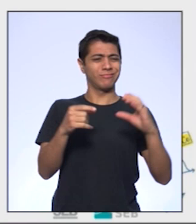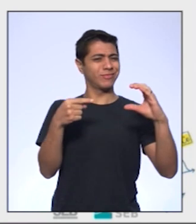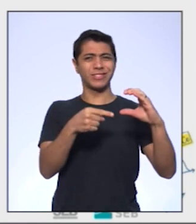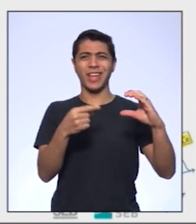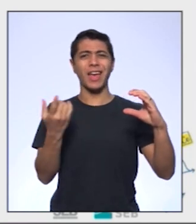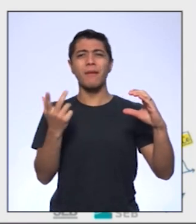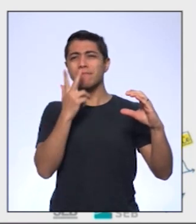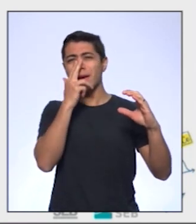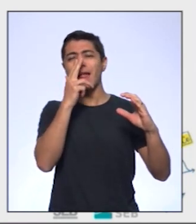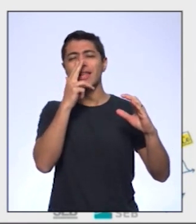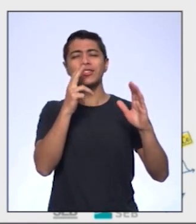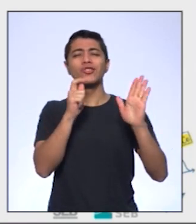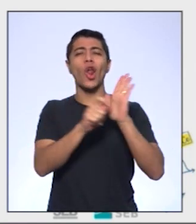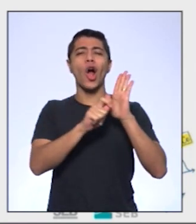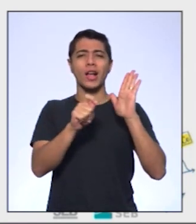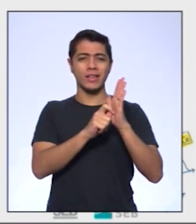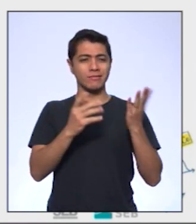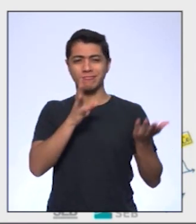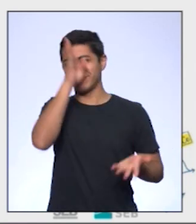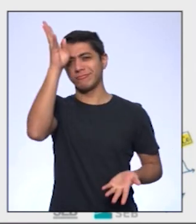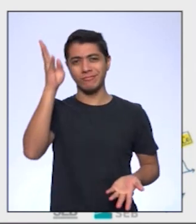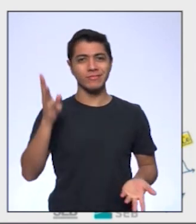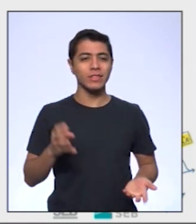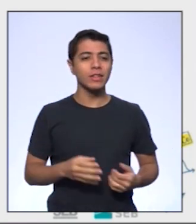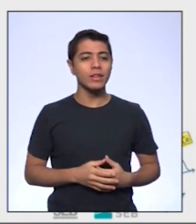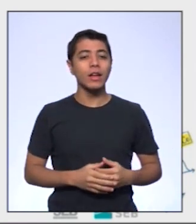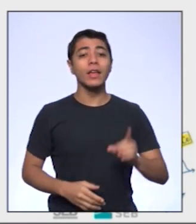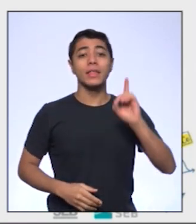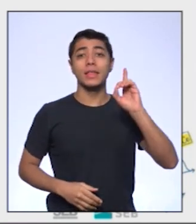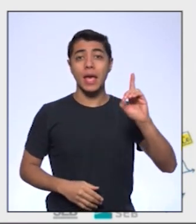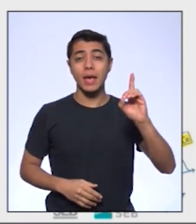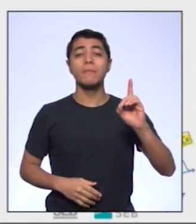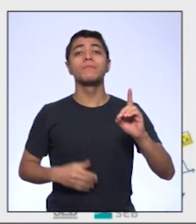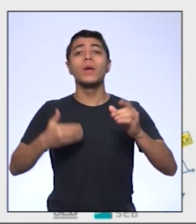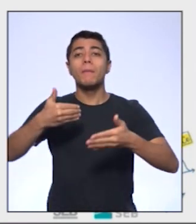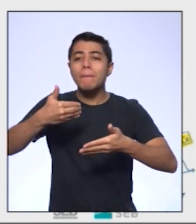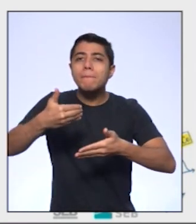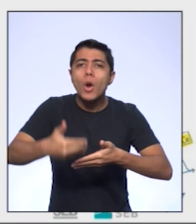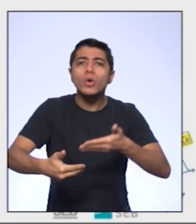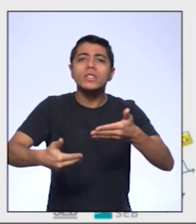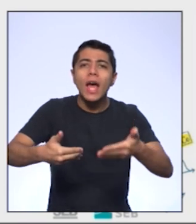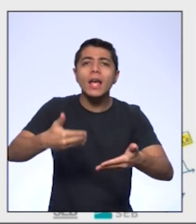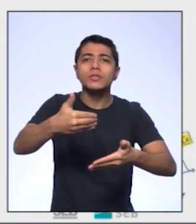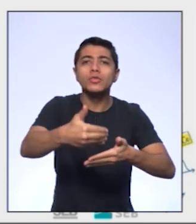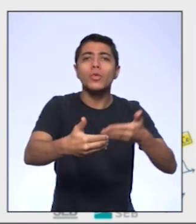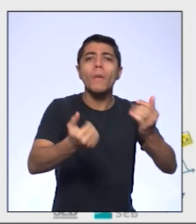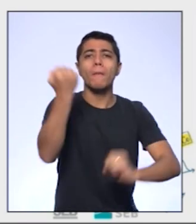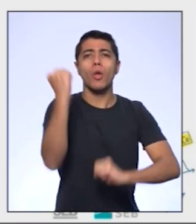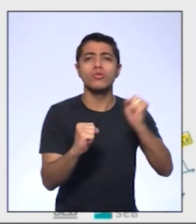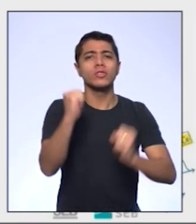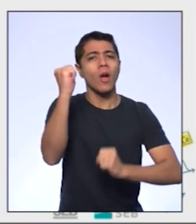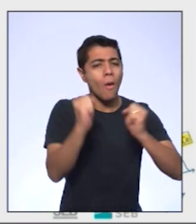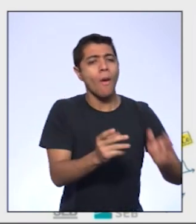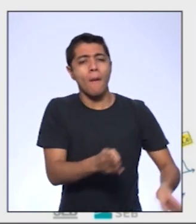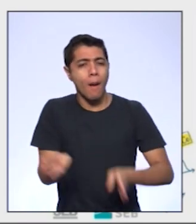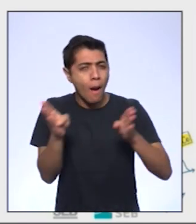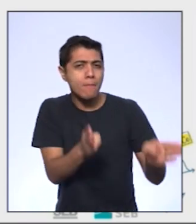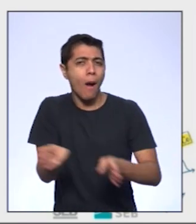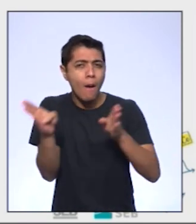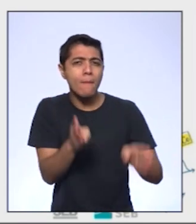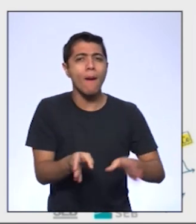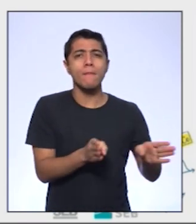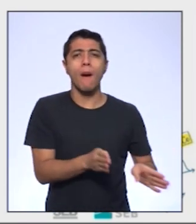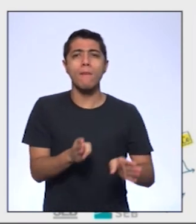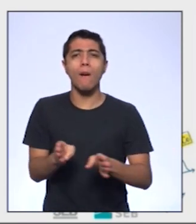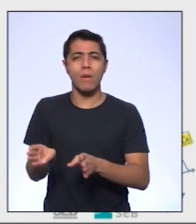D, uniformização do processo produtivo. Não quer dizer que existe um processo produtivo só. Muito pelo contrário, né? Cada lugar vai